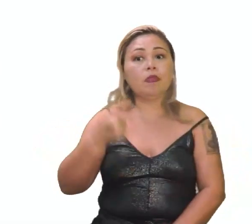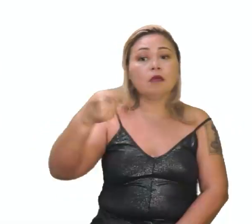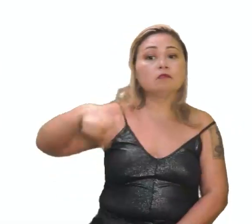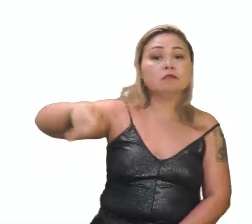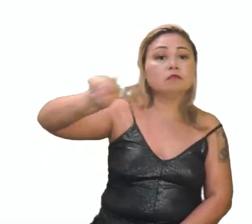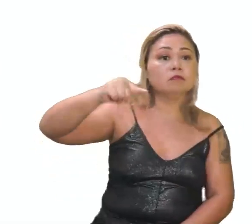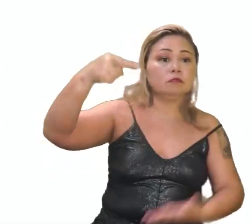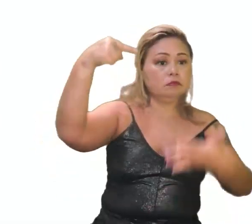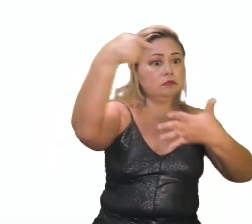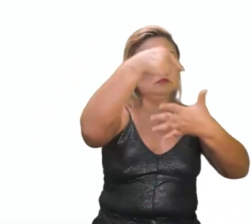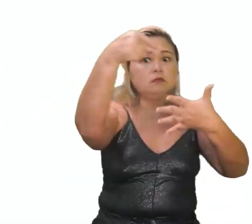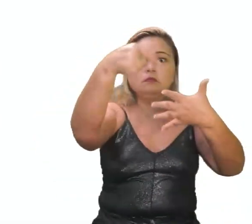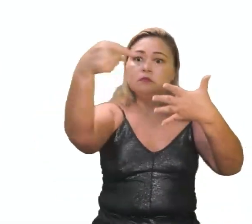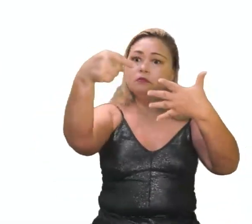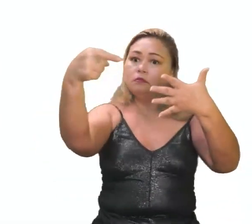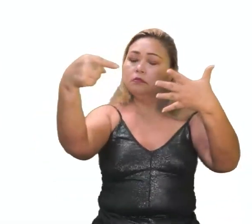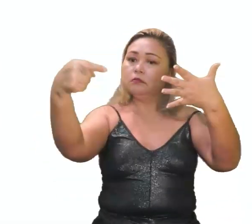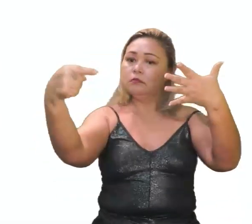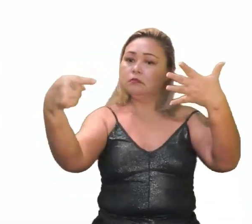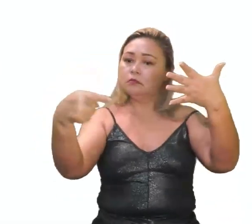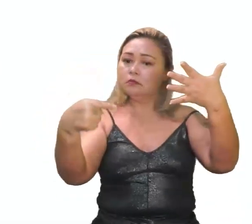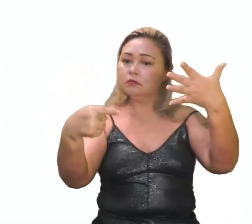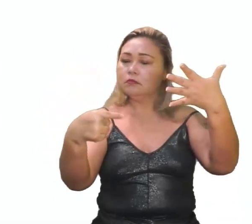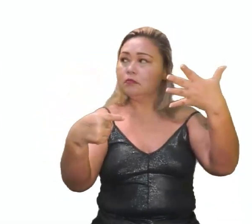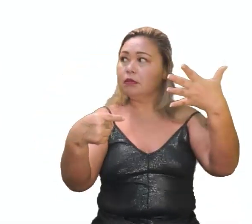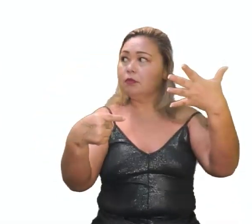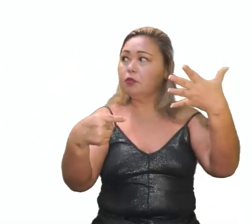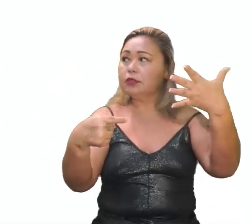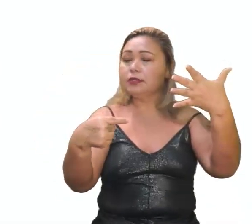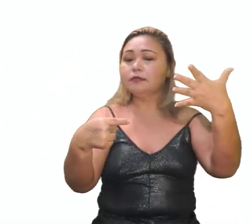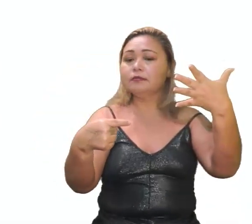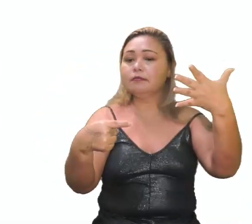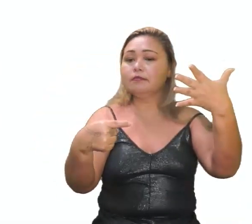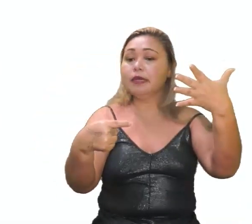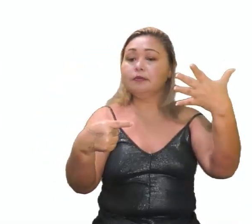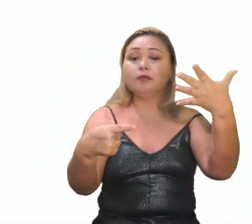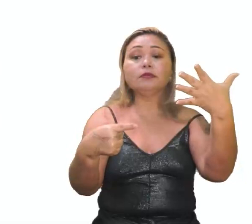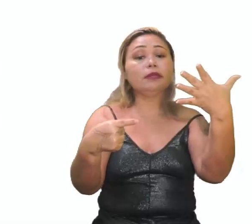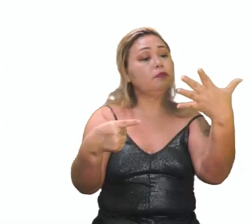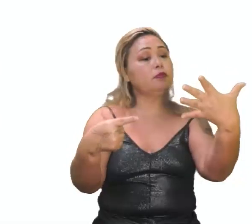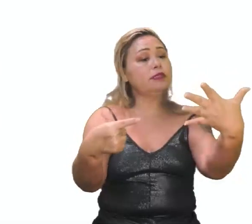Então, você teve ali várias borboletas, eram borboletas, né? Agora,